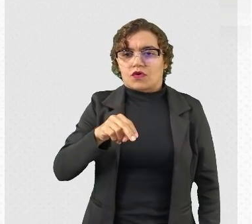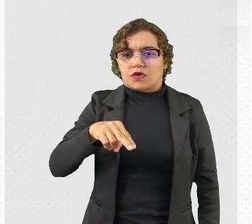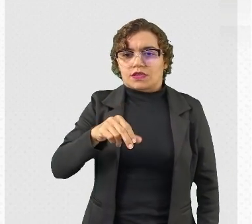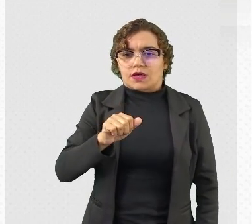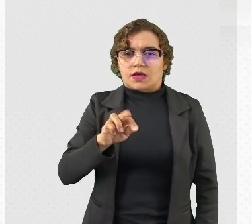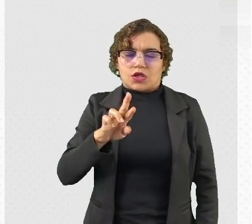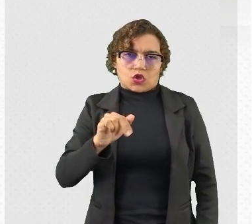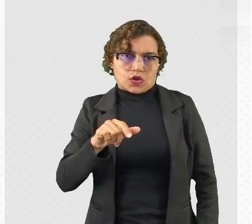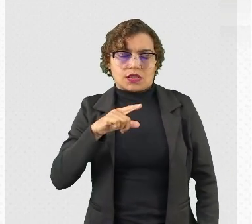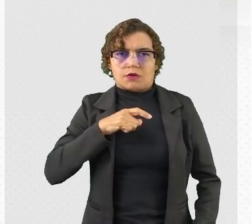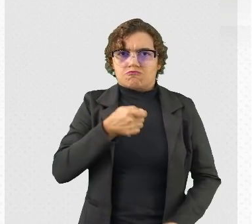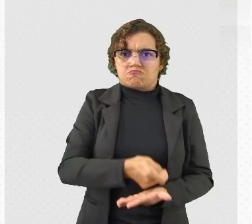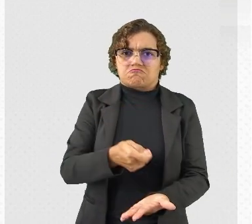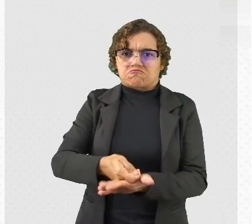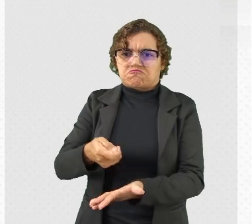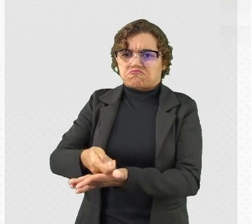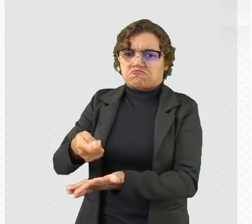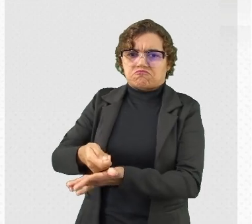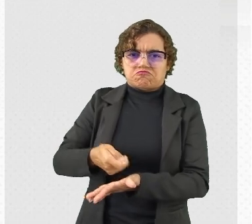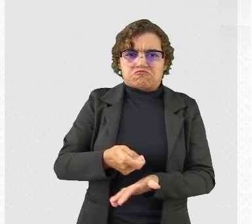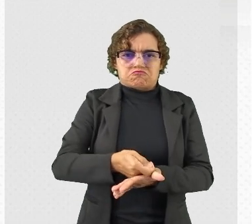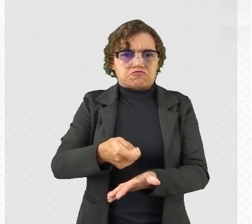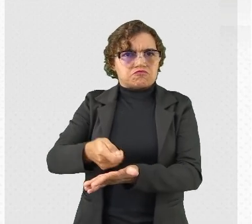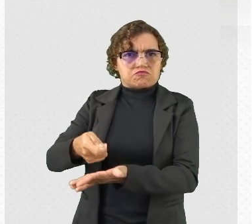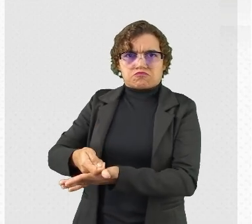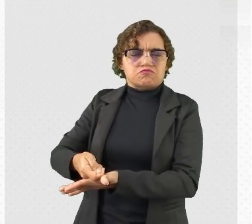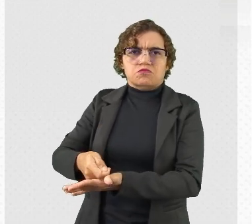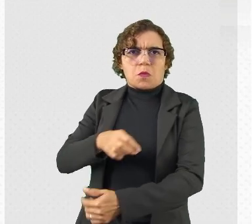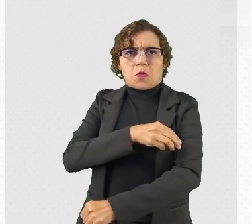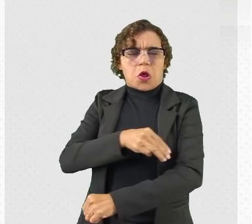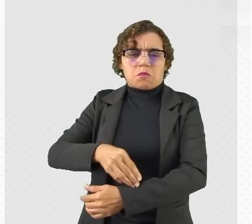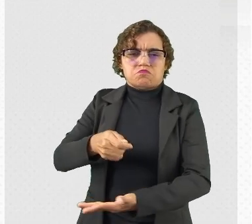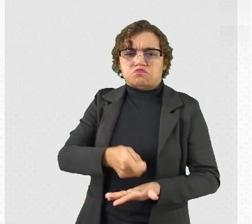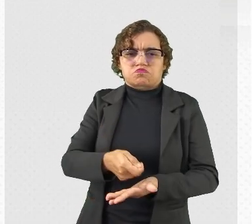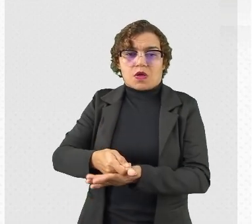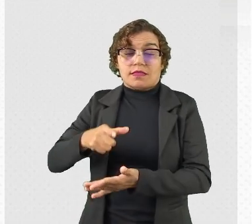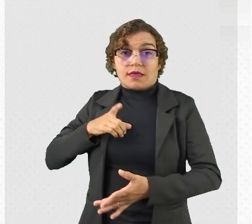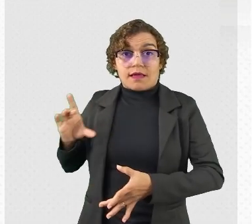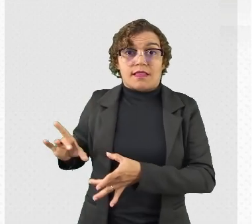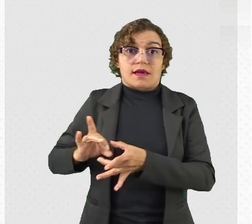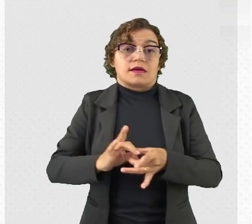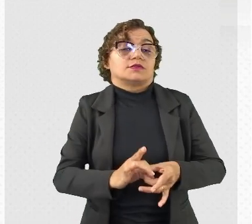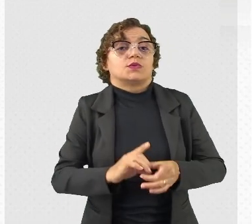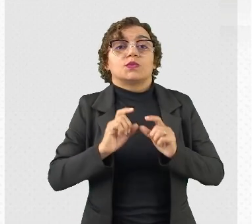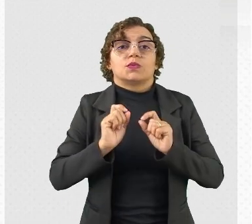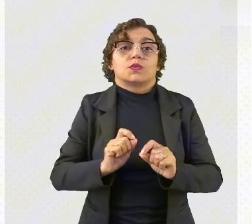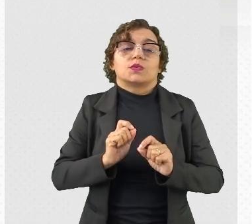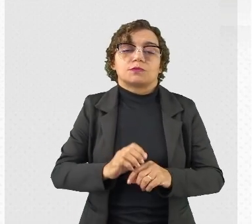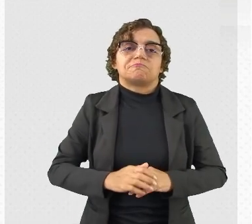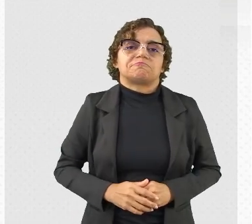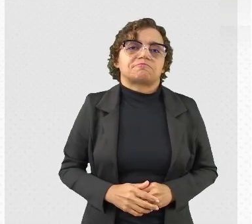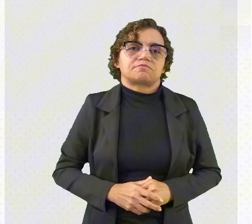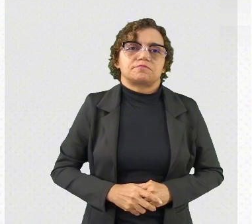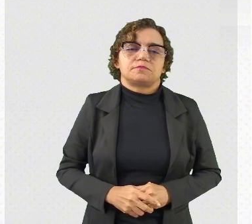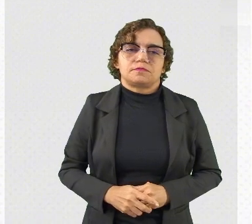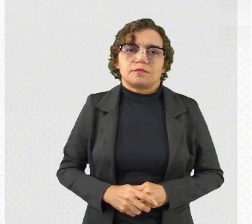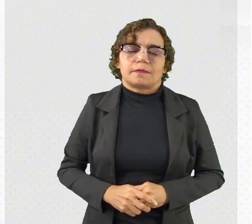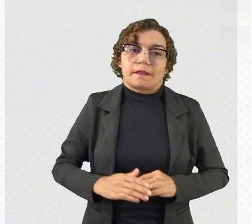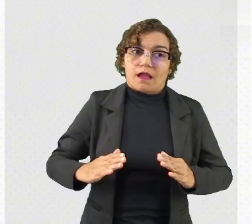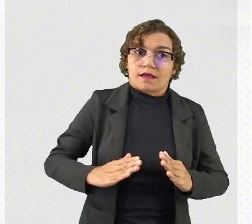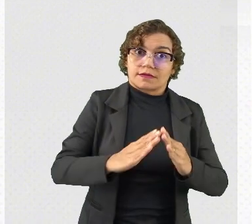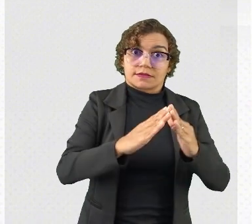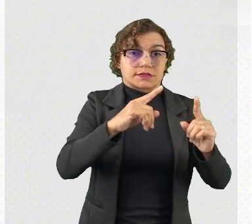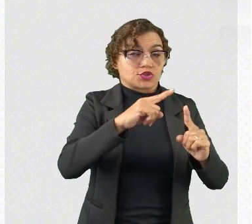moralista, um regime teocrático, né, que tinha grande ligação ali com a